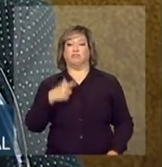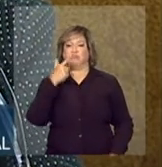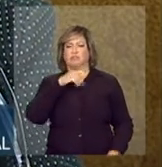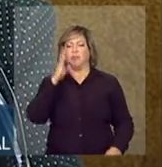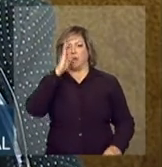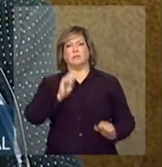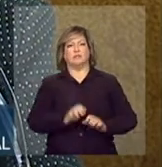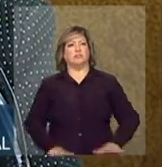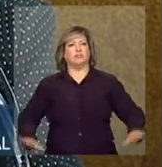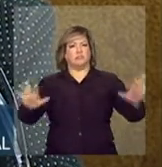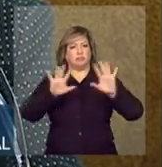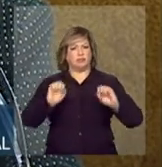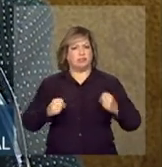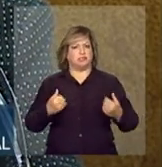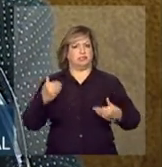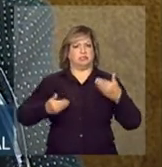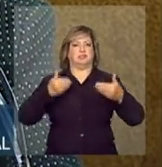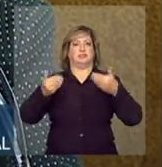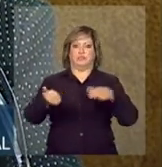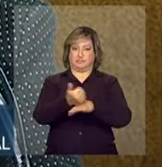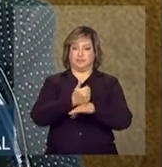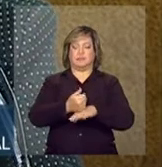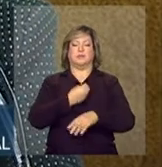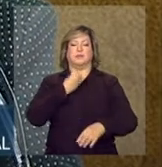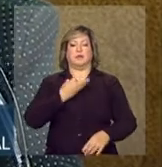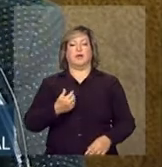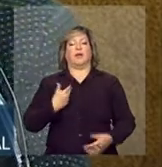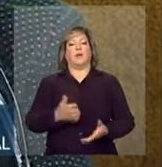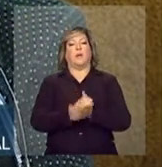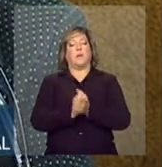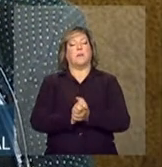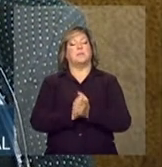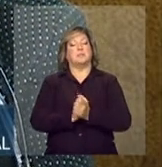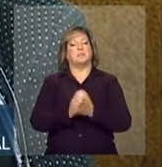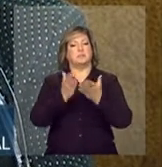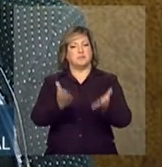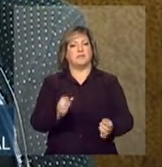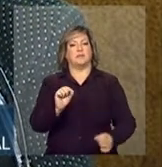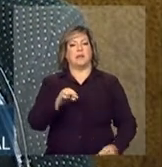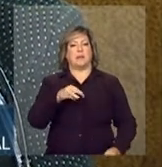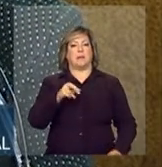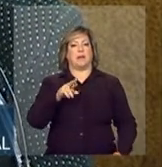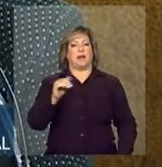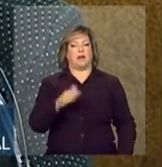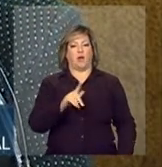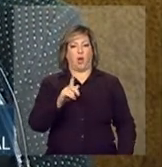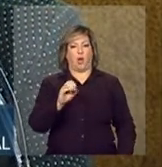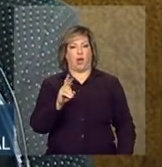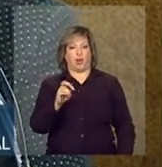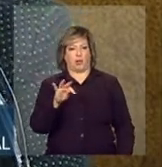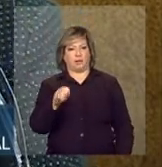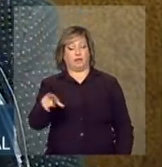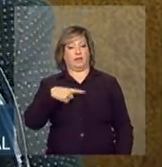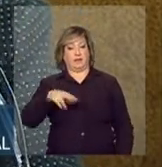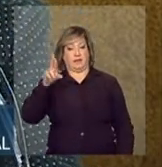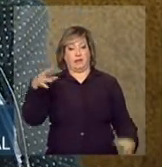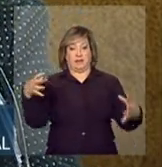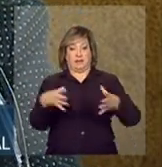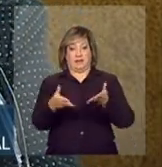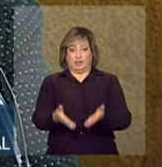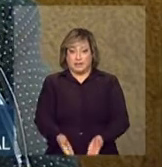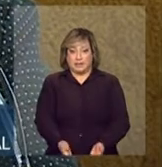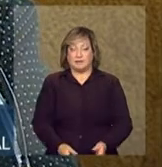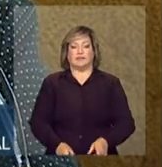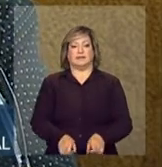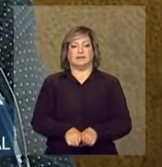da cidadania. Então, queria cumprimentar que está a Maria Goretti representando a entidade, também,